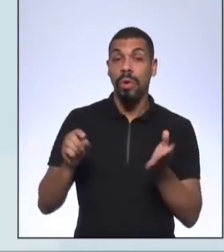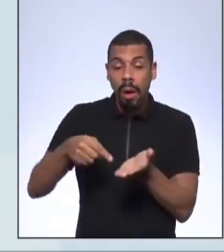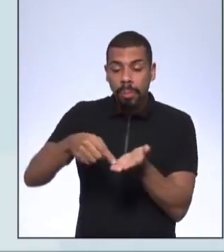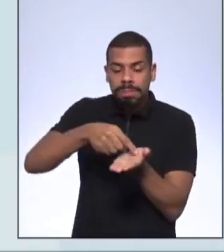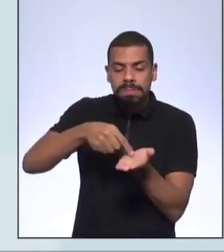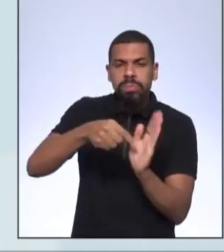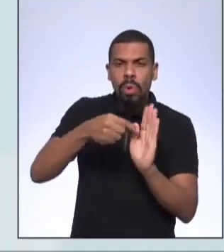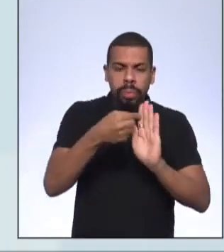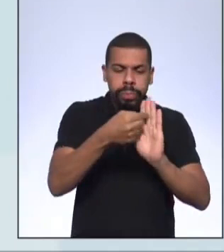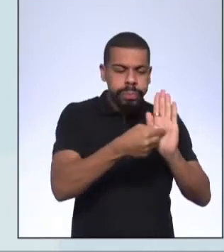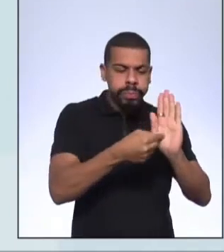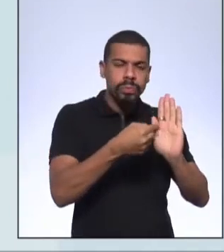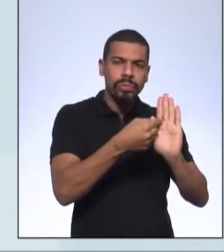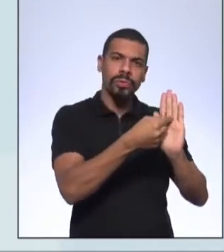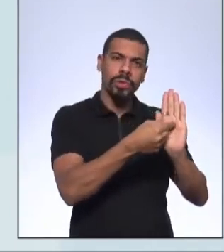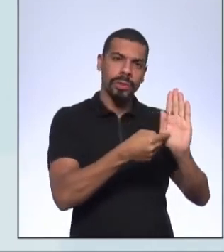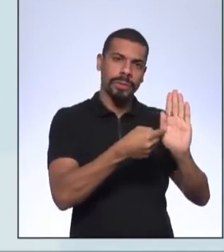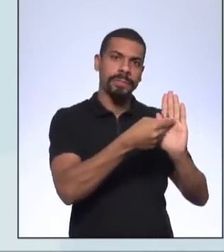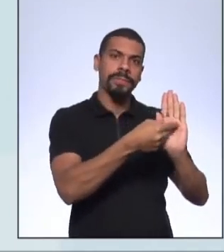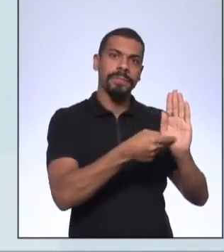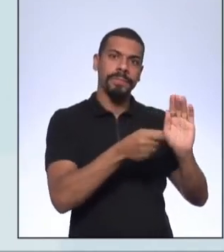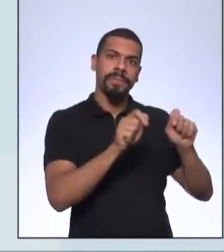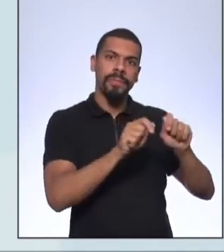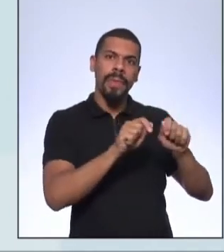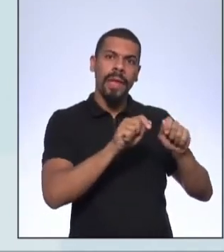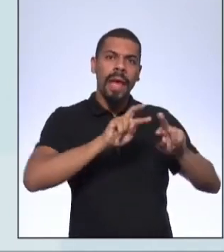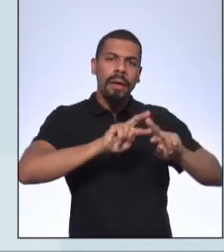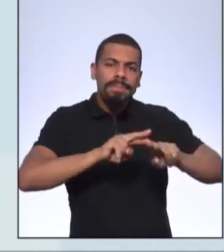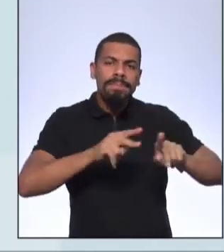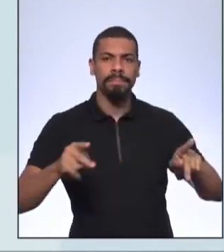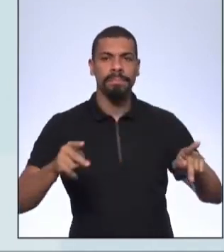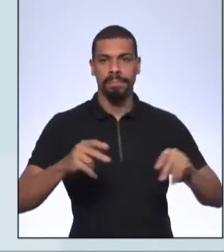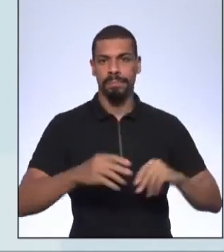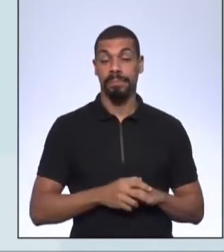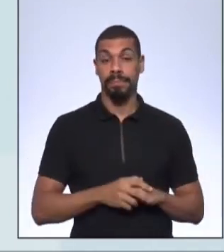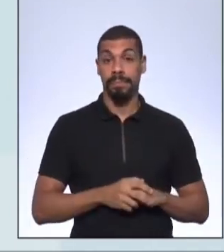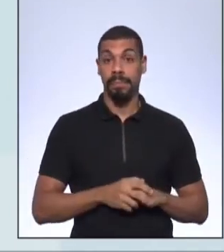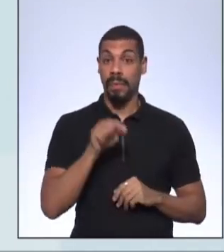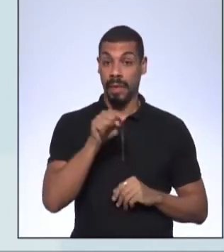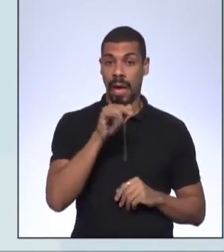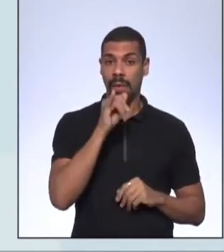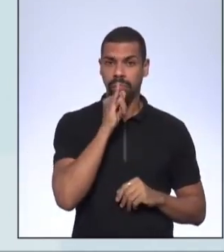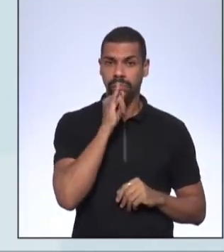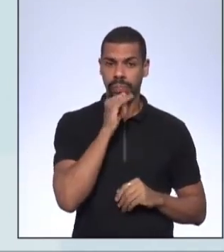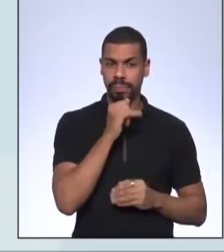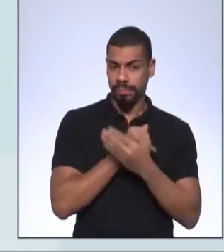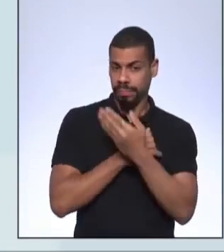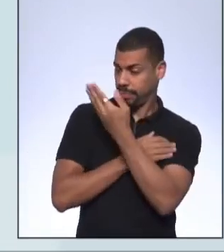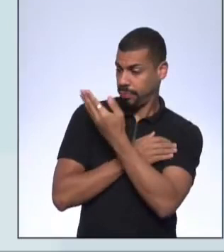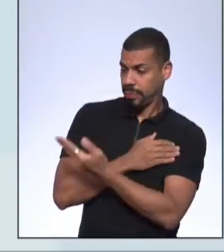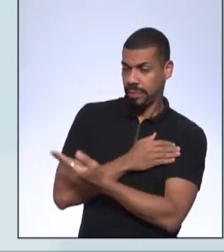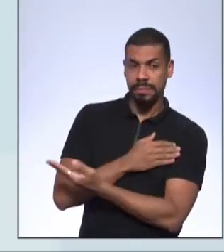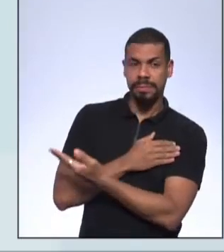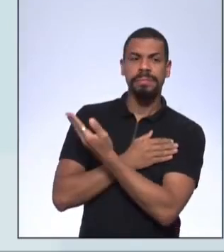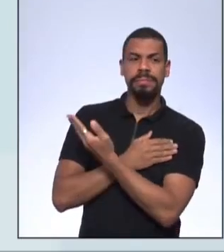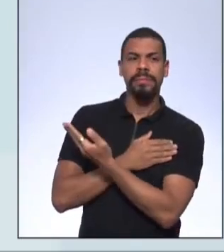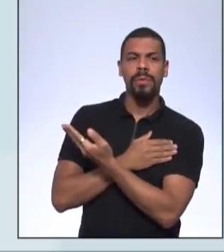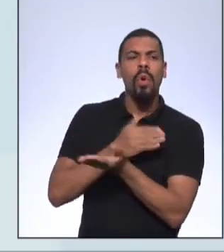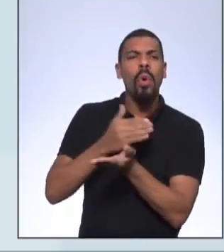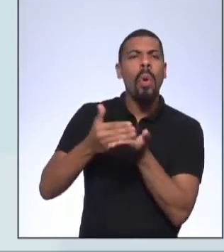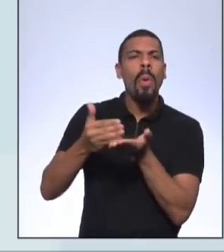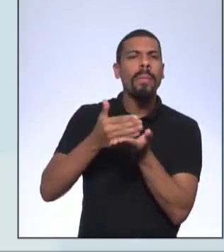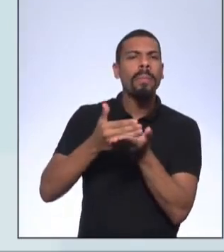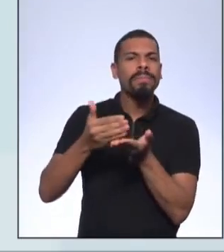nossos cromossomos, para poder dividir esses cromossomos. Então, ali na prófase, eu tenho o início da condensação